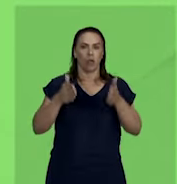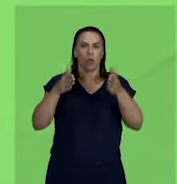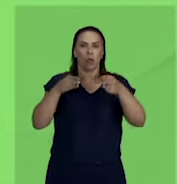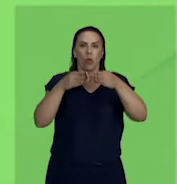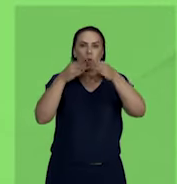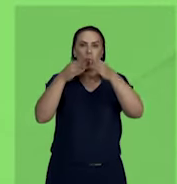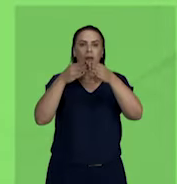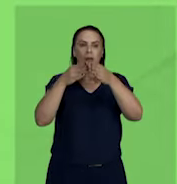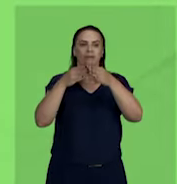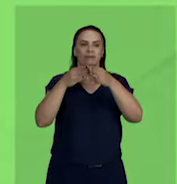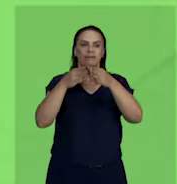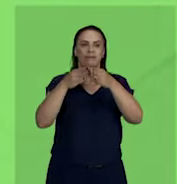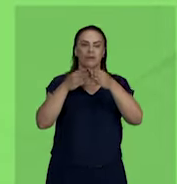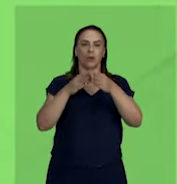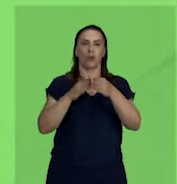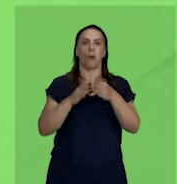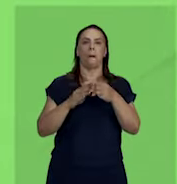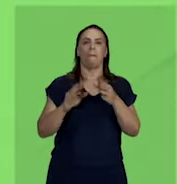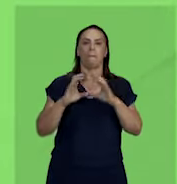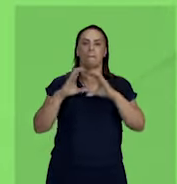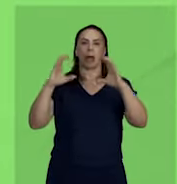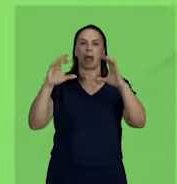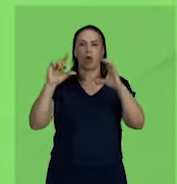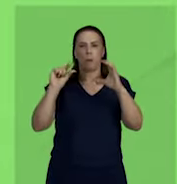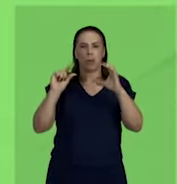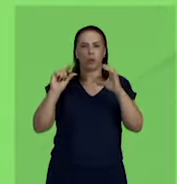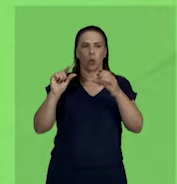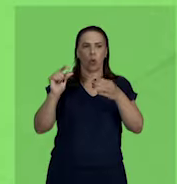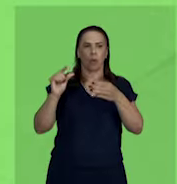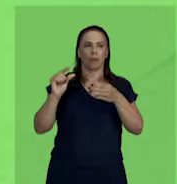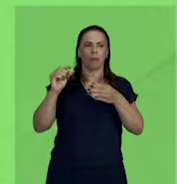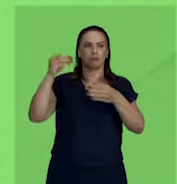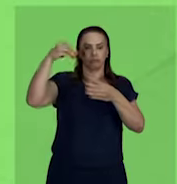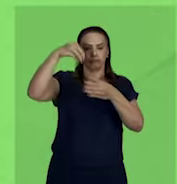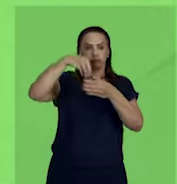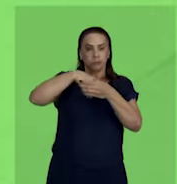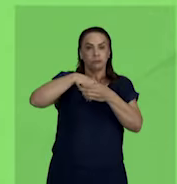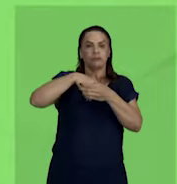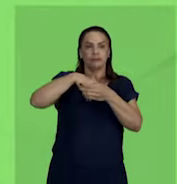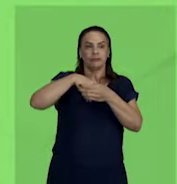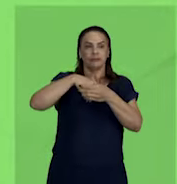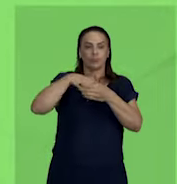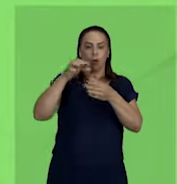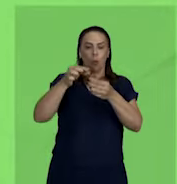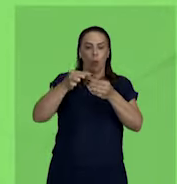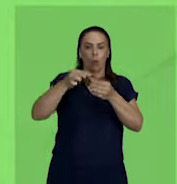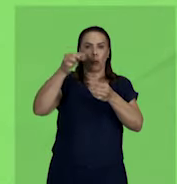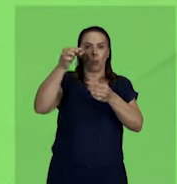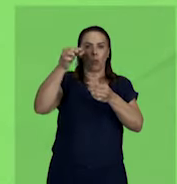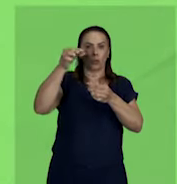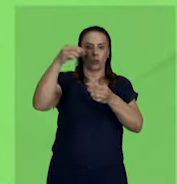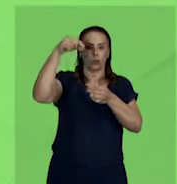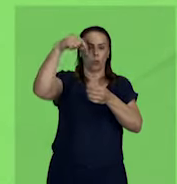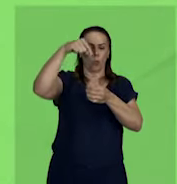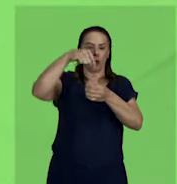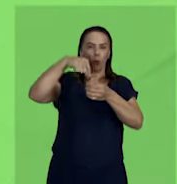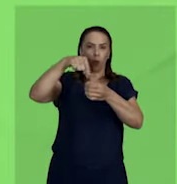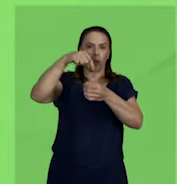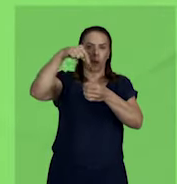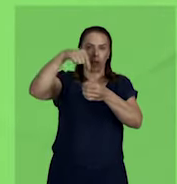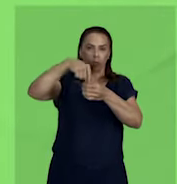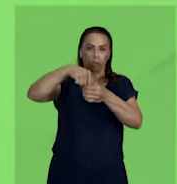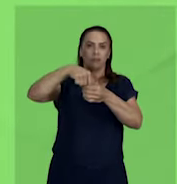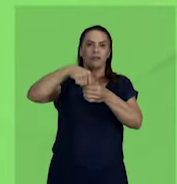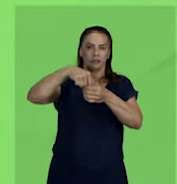balão pequeno preso, né, imitando o pulmão, o canudinho, que no meu caso vocês vão ver que eu